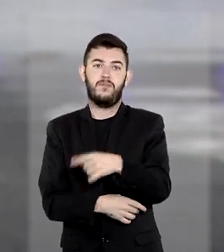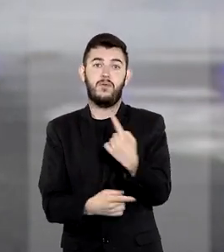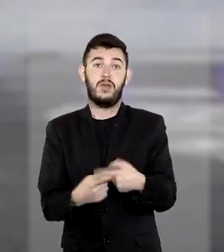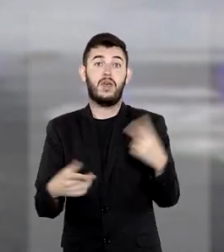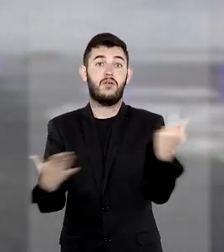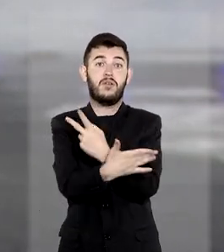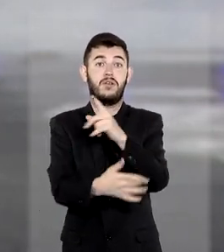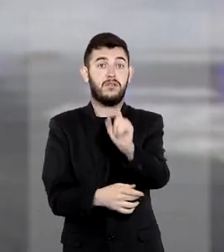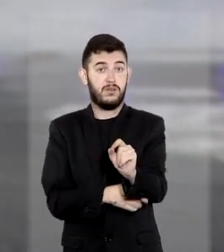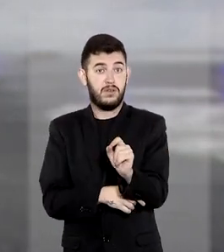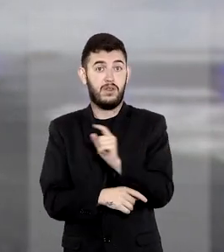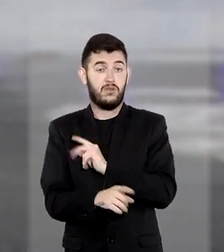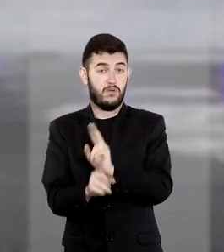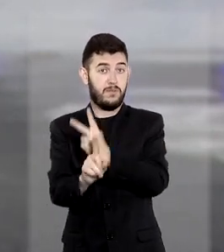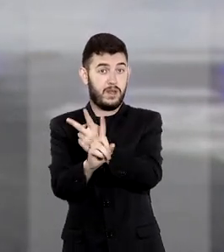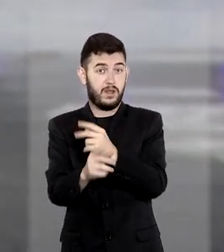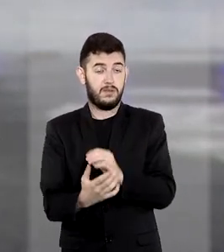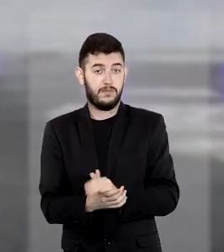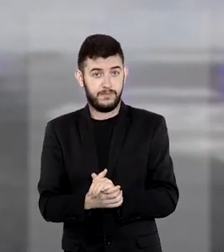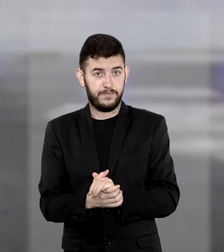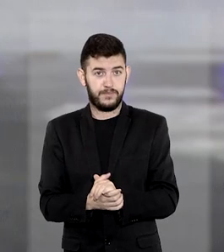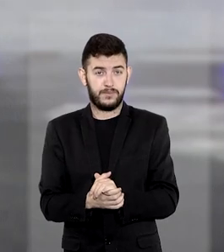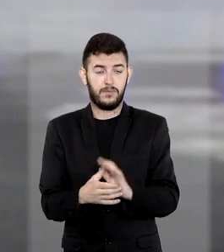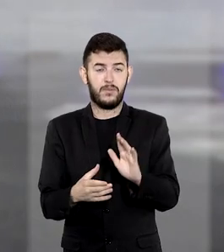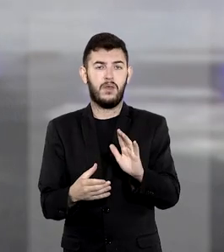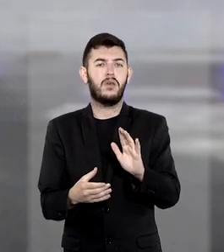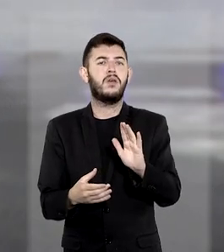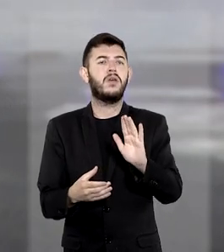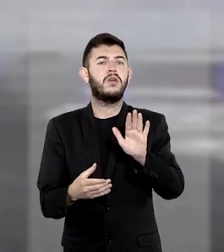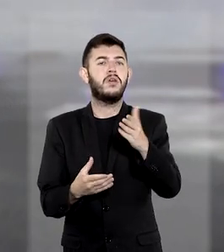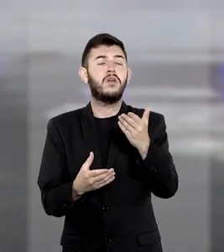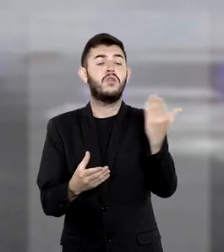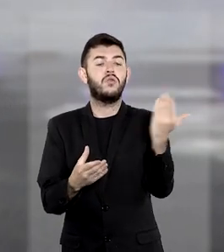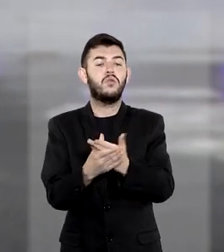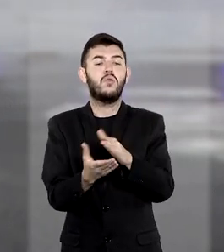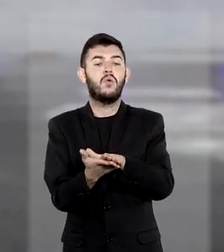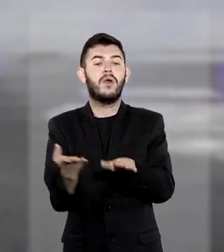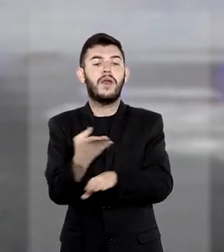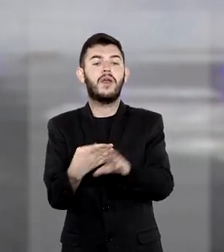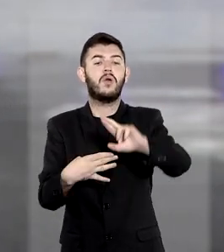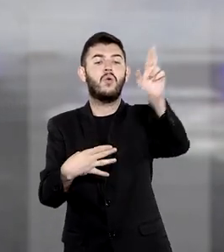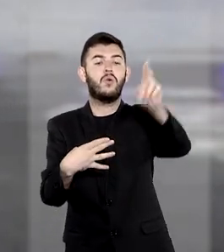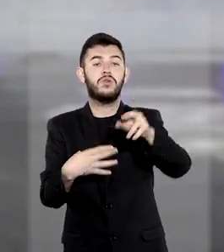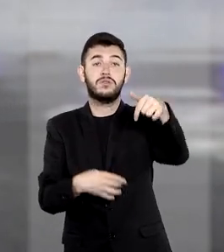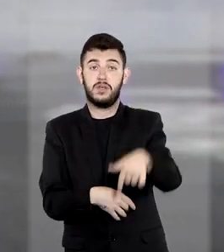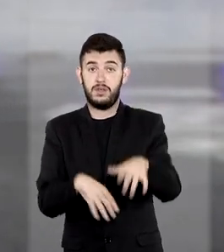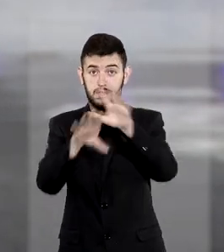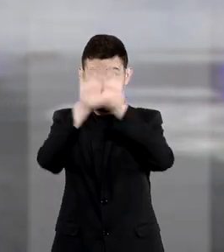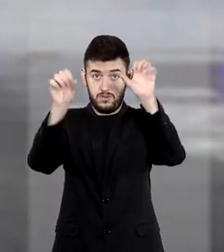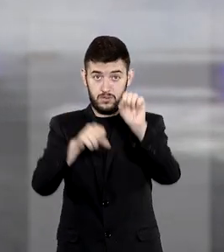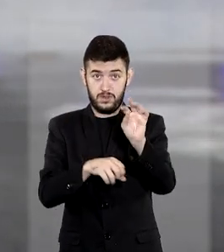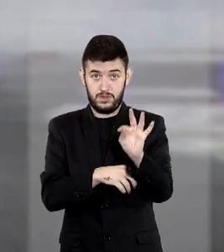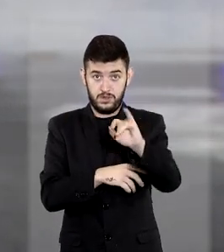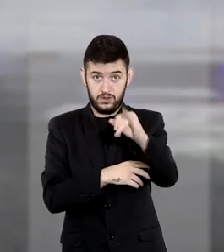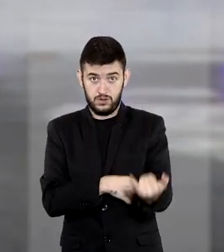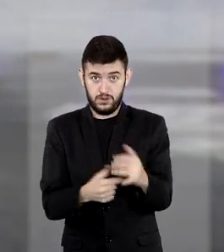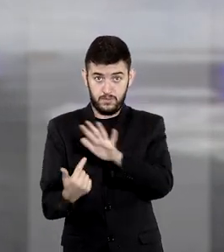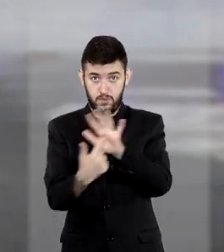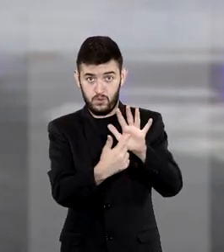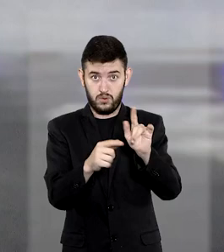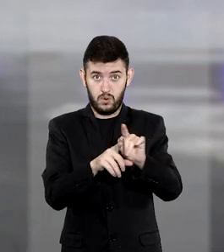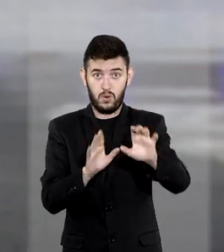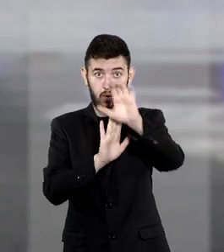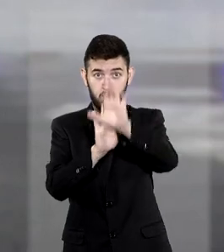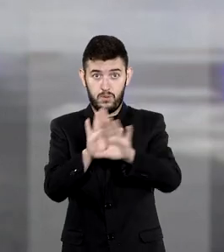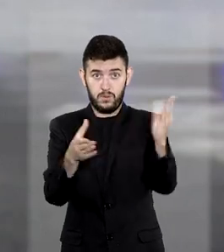questionavam a prescrição de duplicatas. No recurso especial dirigido ao STJ, a empresa recorrente apontou violação do Código